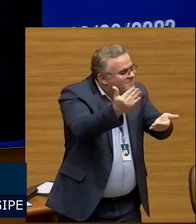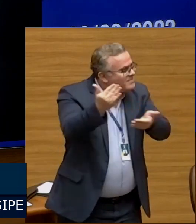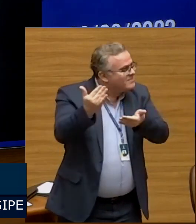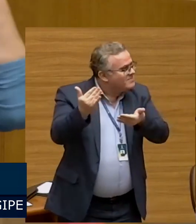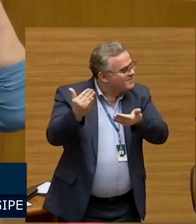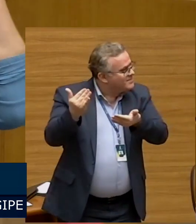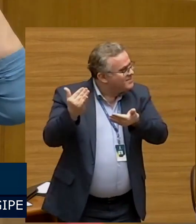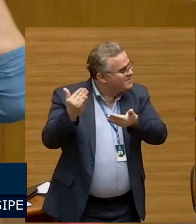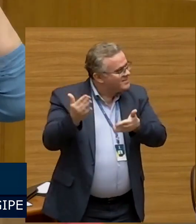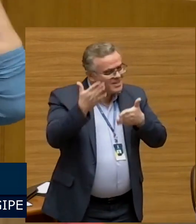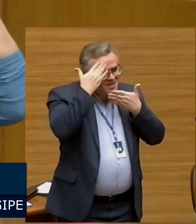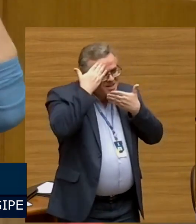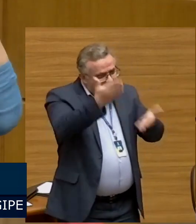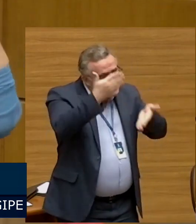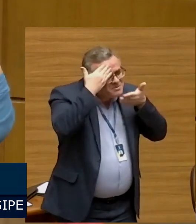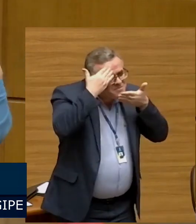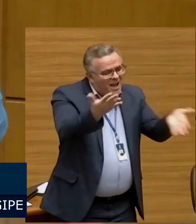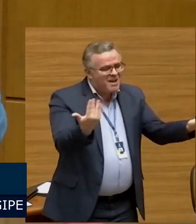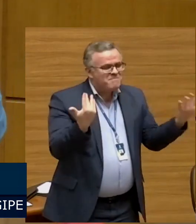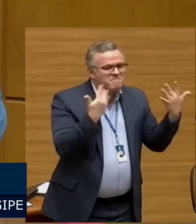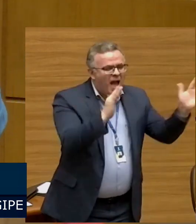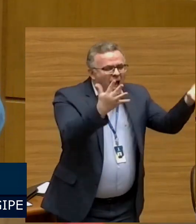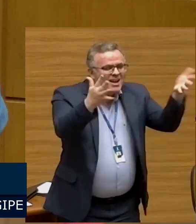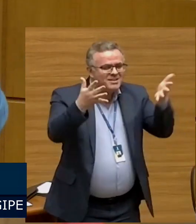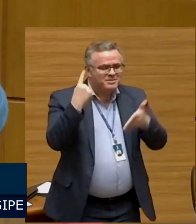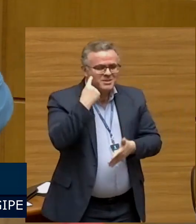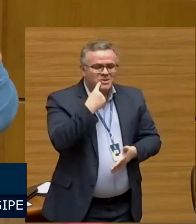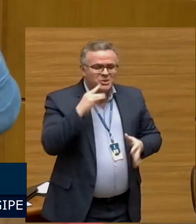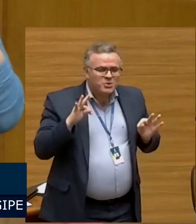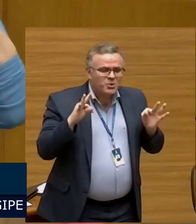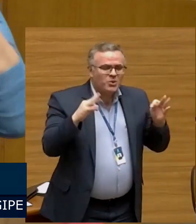E parabéns a todos os surdos que estão aqui presentes.